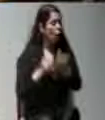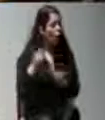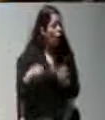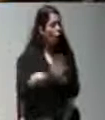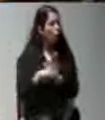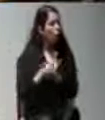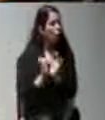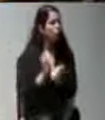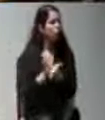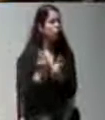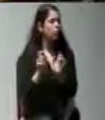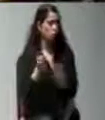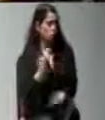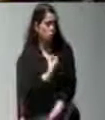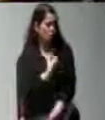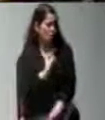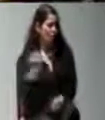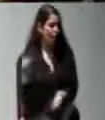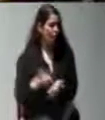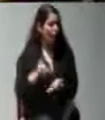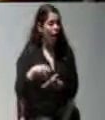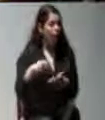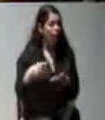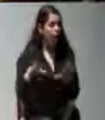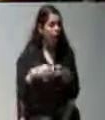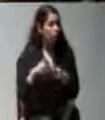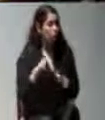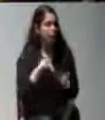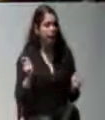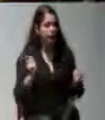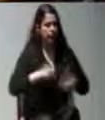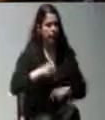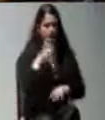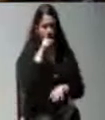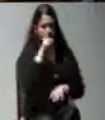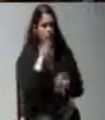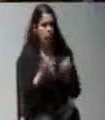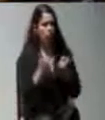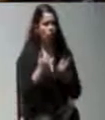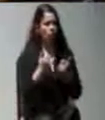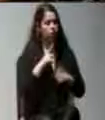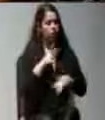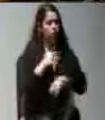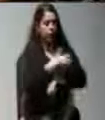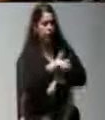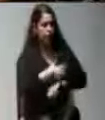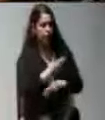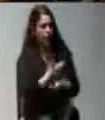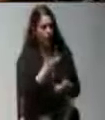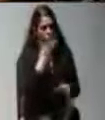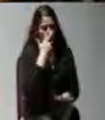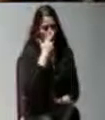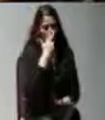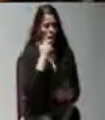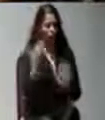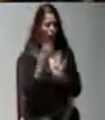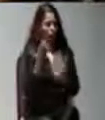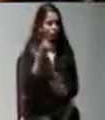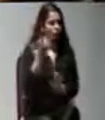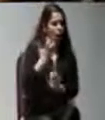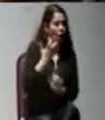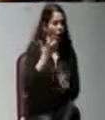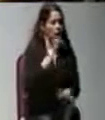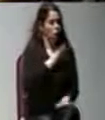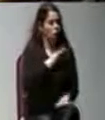populações potencialmente perigosas, que comportam moradores das favelas expostos à violência policial e à guerra entre